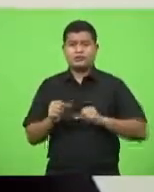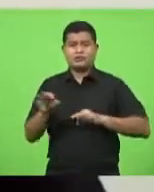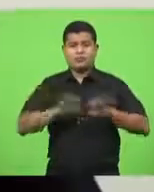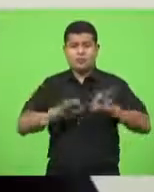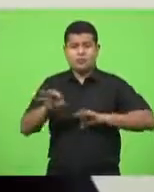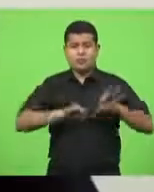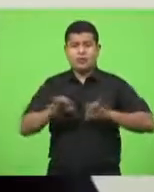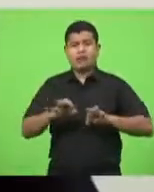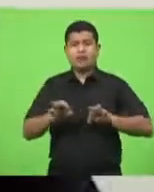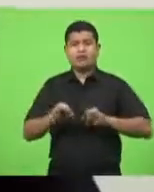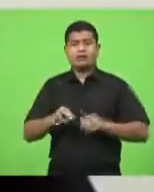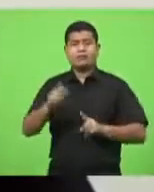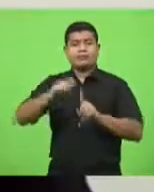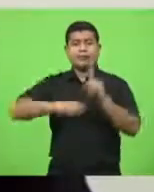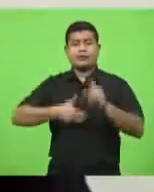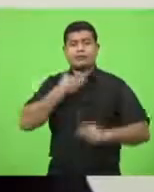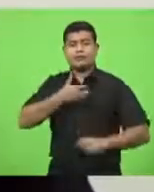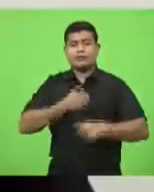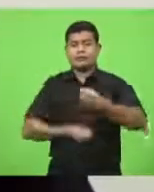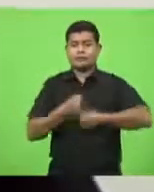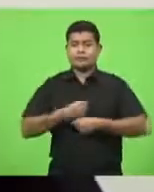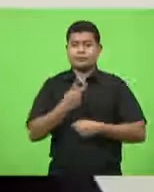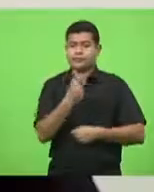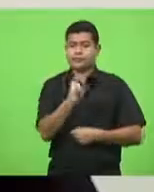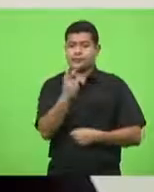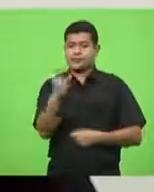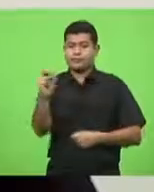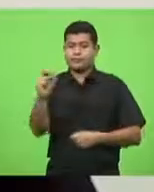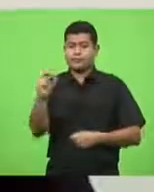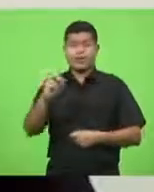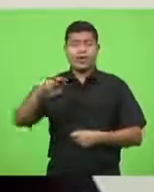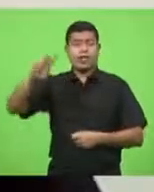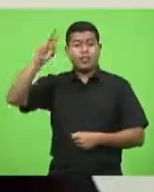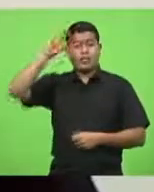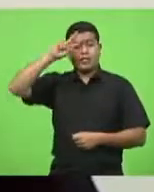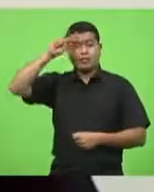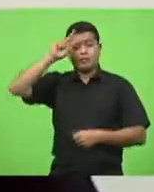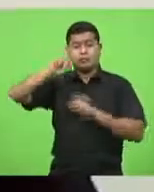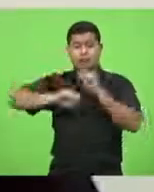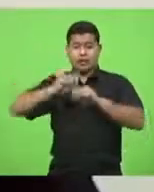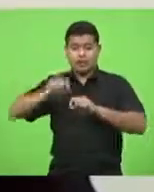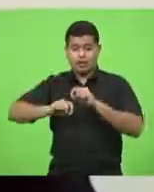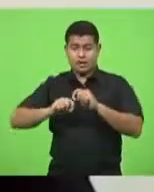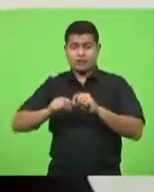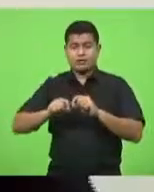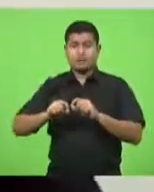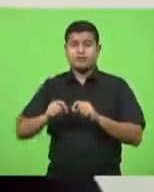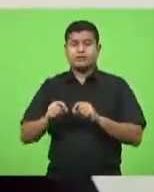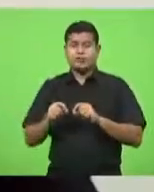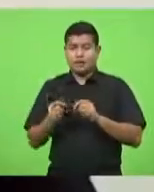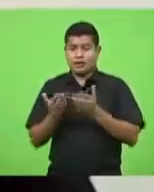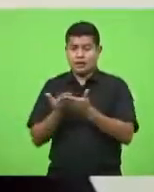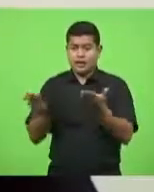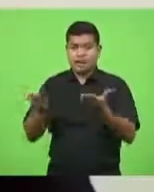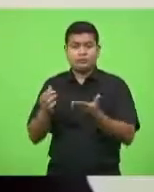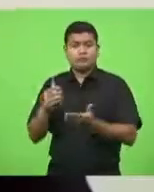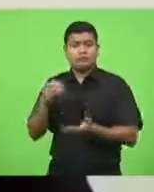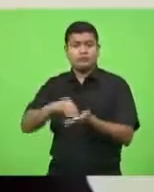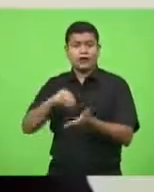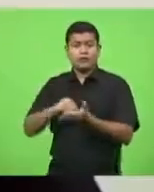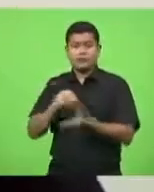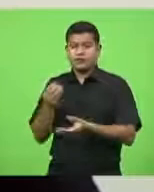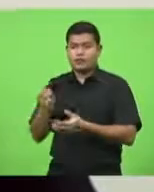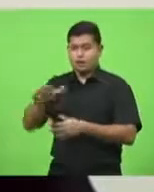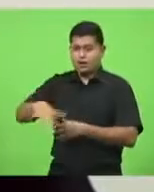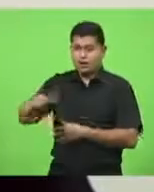passado. Lembrando que não há nenhum aceno para o setor produtivo. O país está em guerra e o